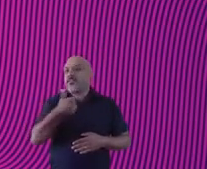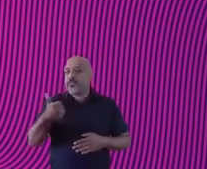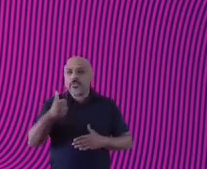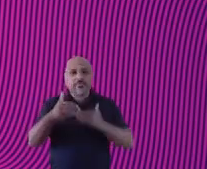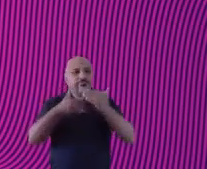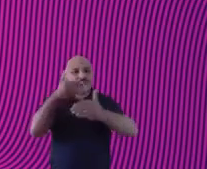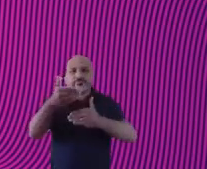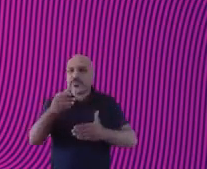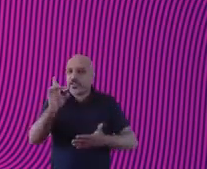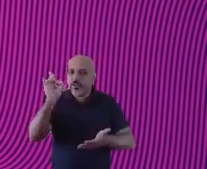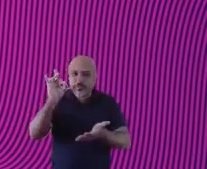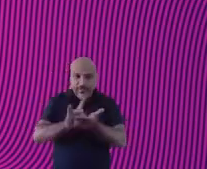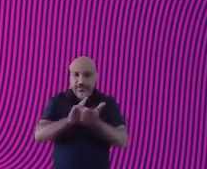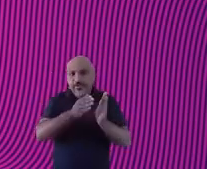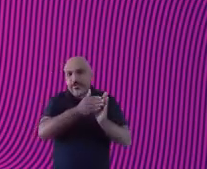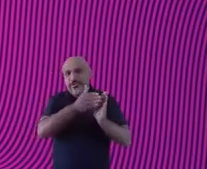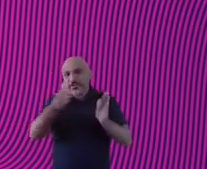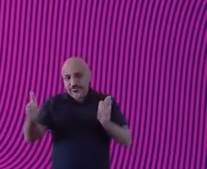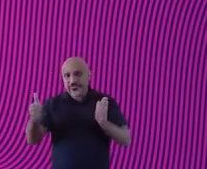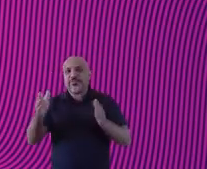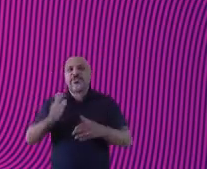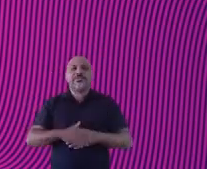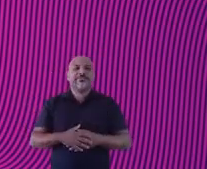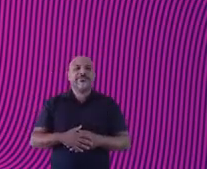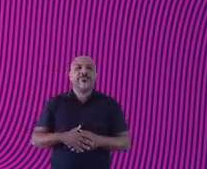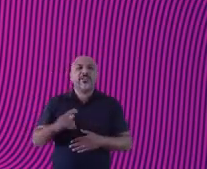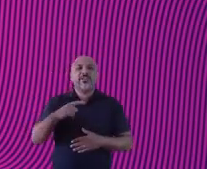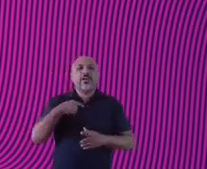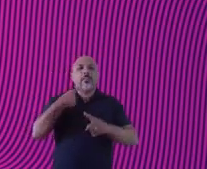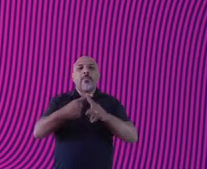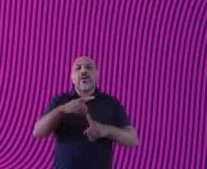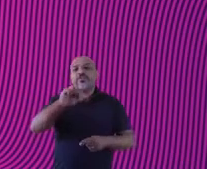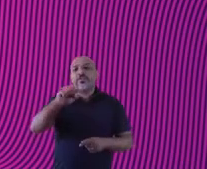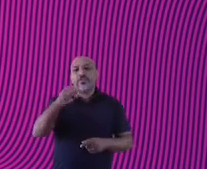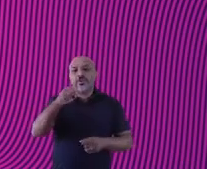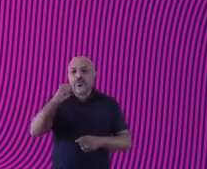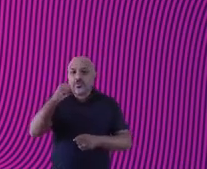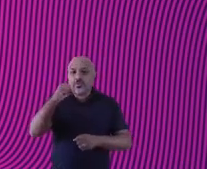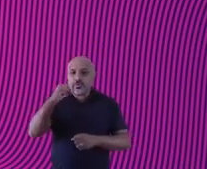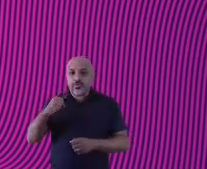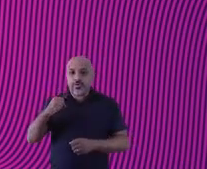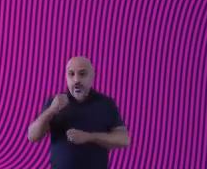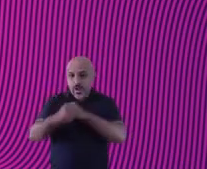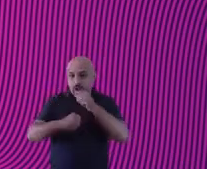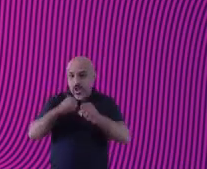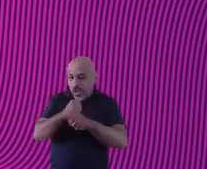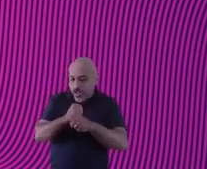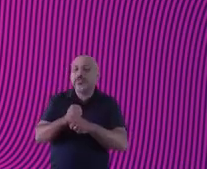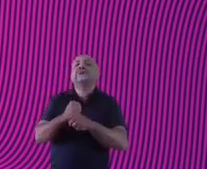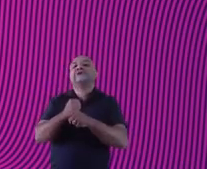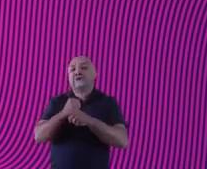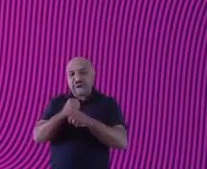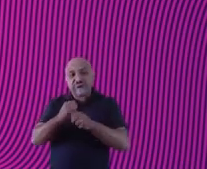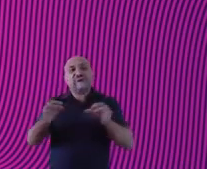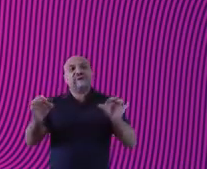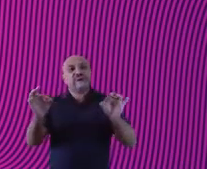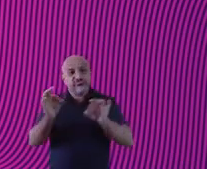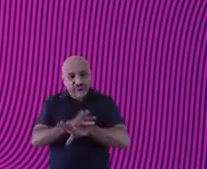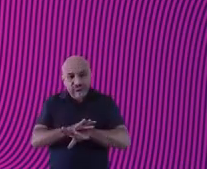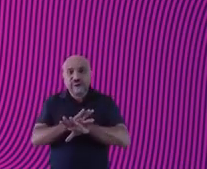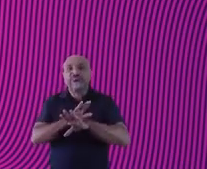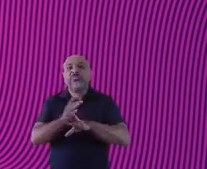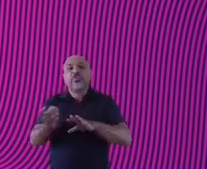remissão durante um período de mais de 8 anos, né? Em remissão completa e vindo a recair,